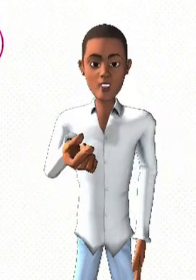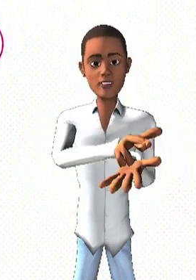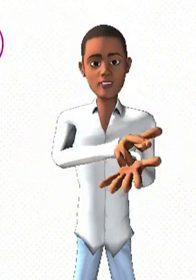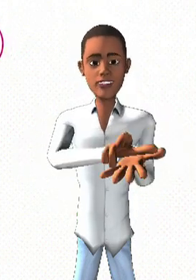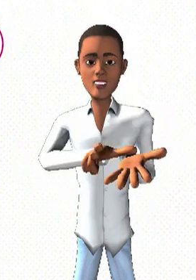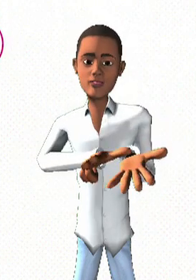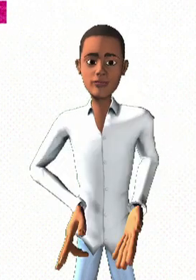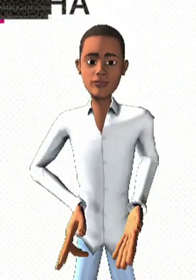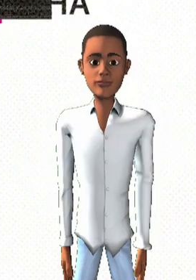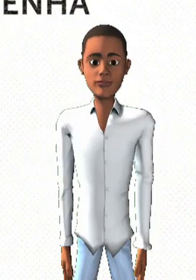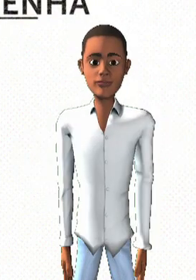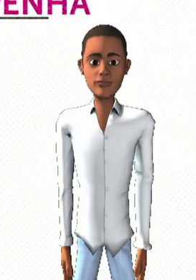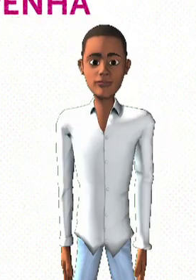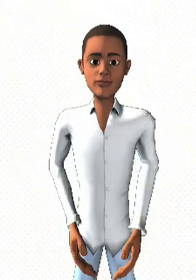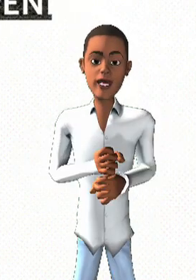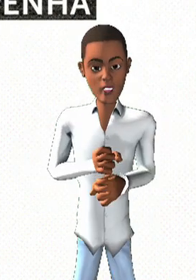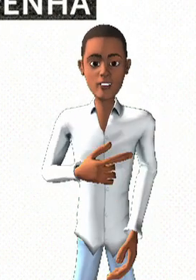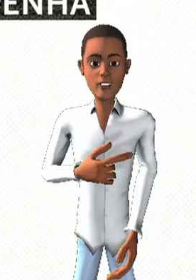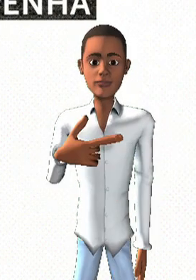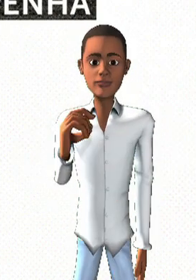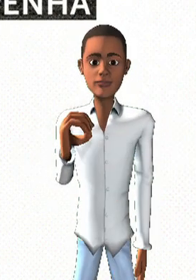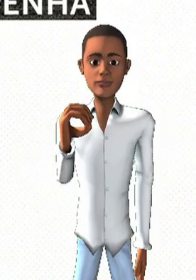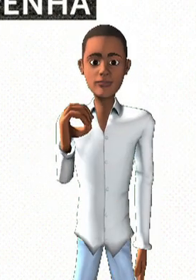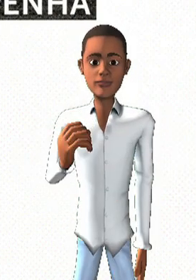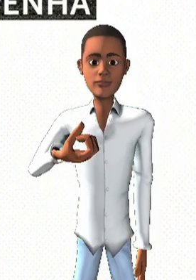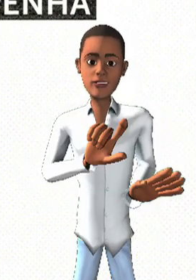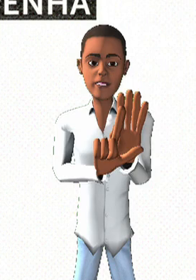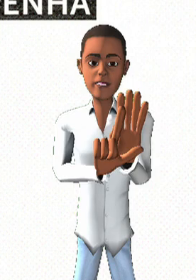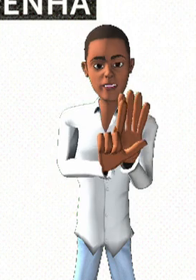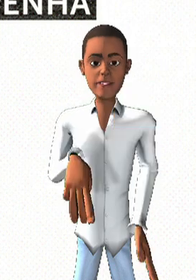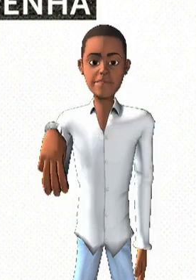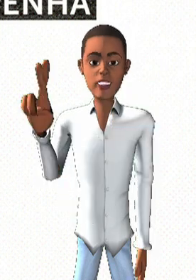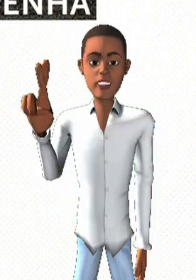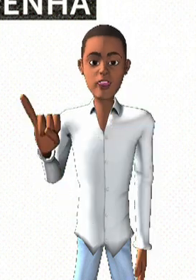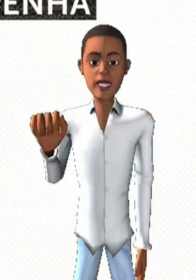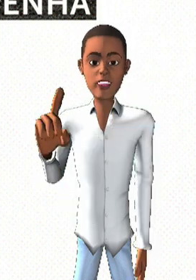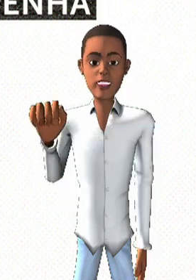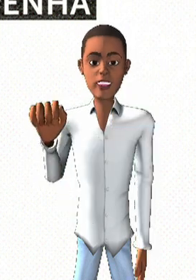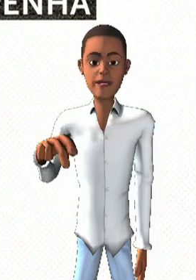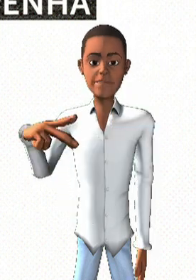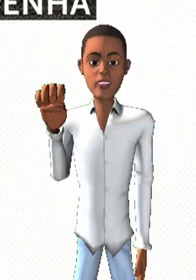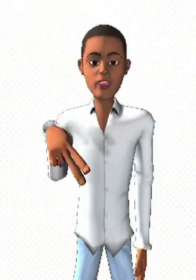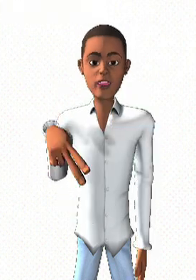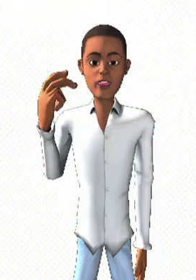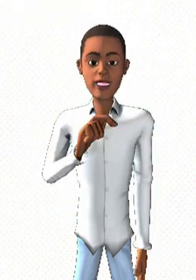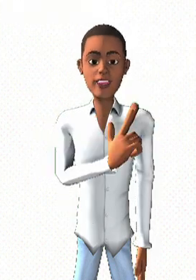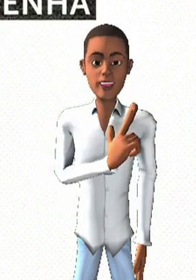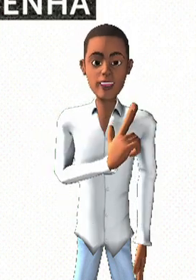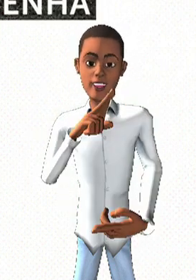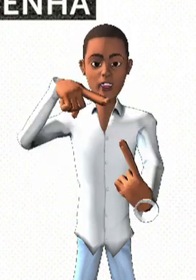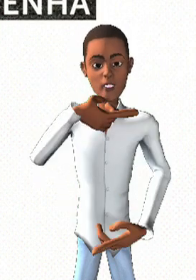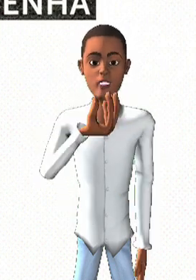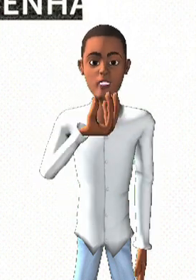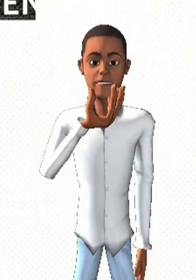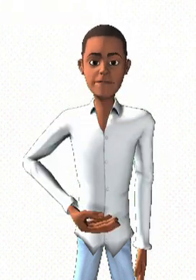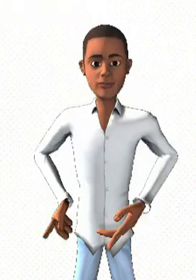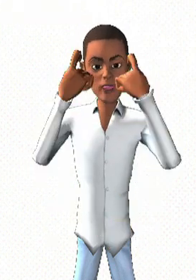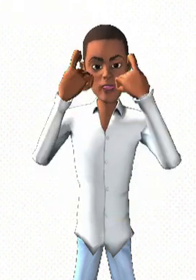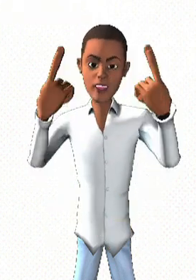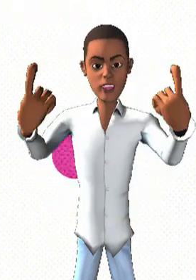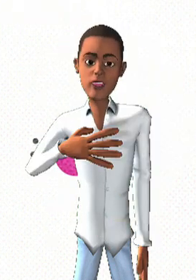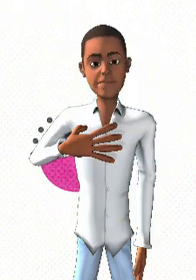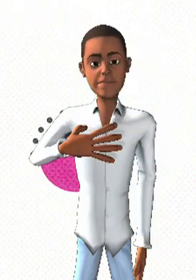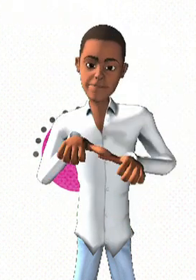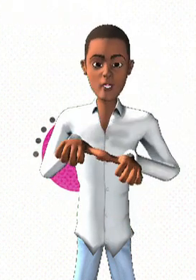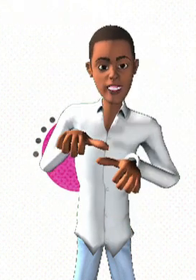recursos econômicos. Desde 2006, a Lei Maria da Penha prevê a reabilitação de homens autores de violência através